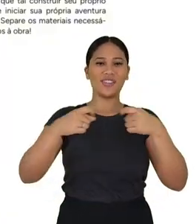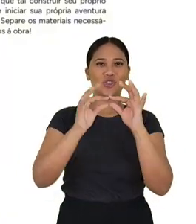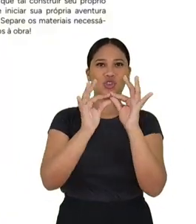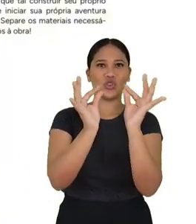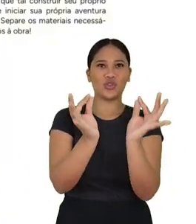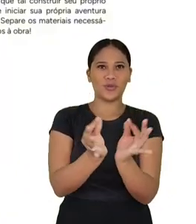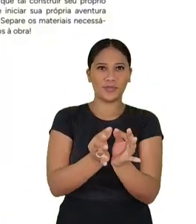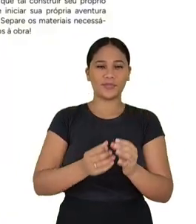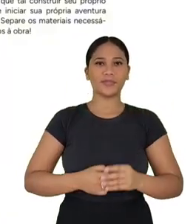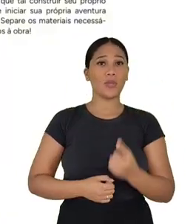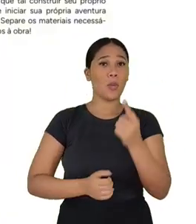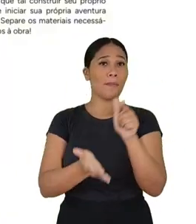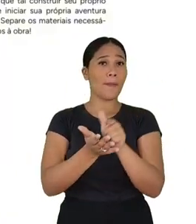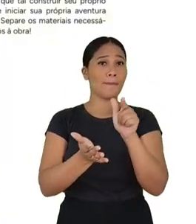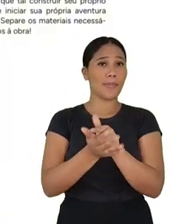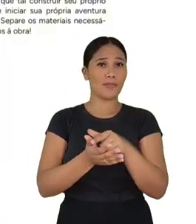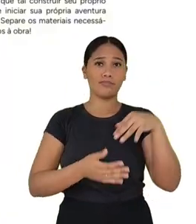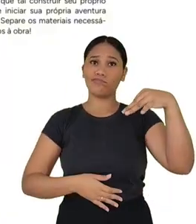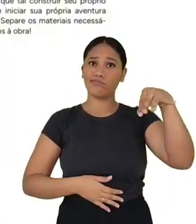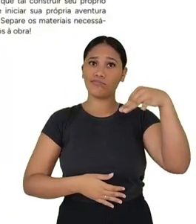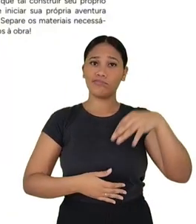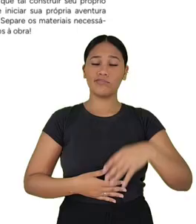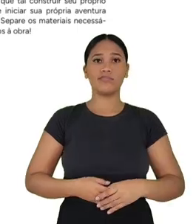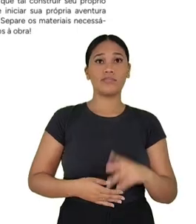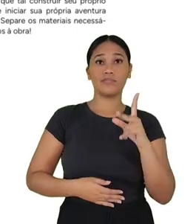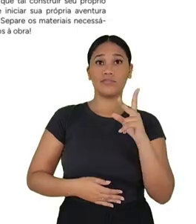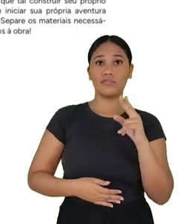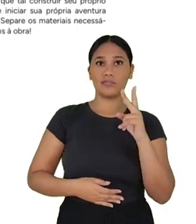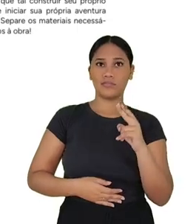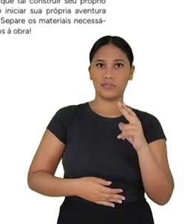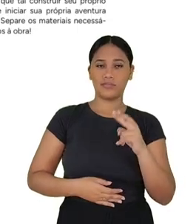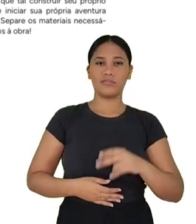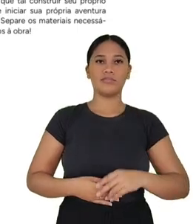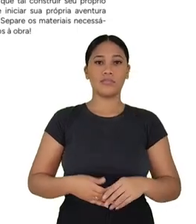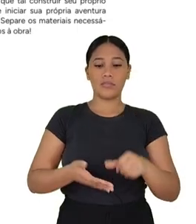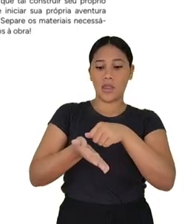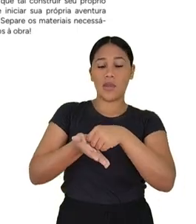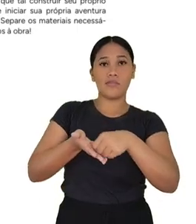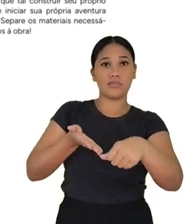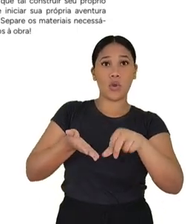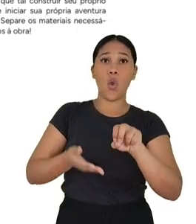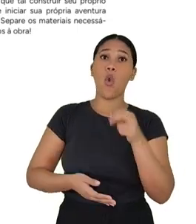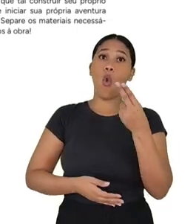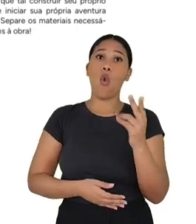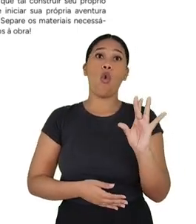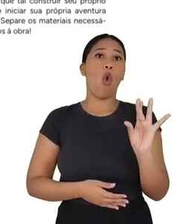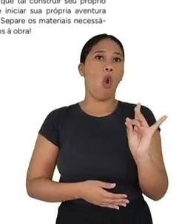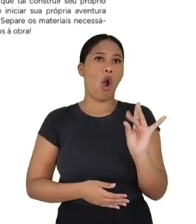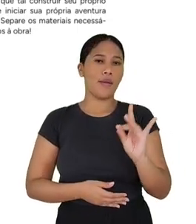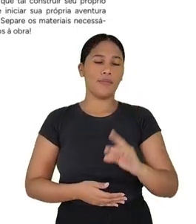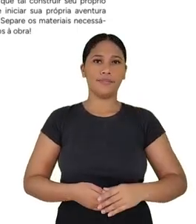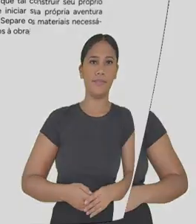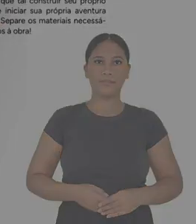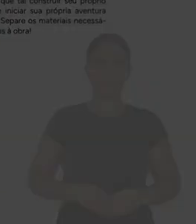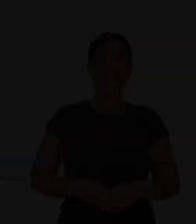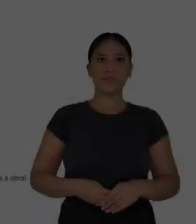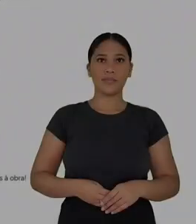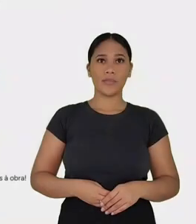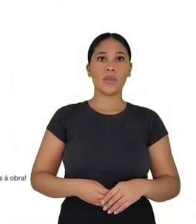um elástico, uma folha de papel, tesoura sem ponta, fita adesiva ou